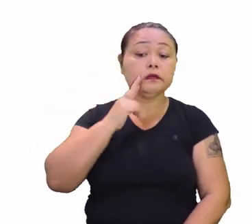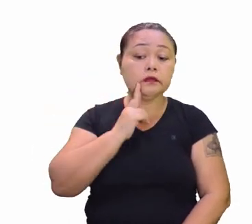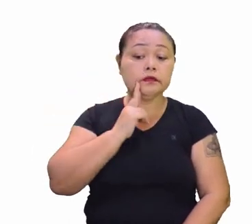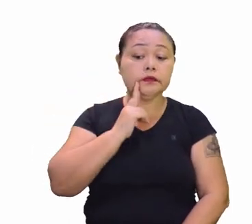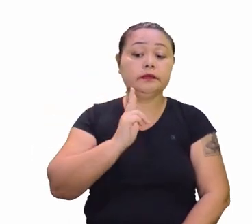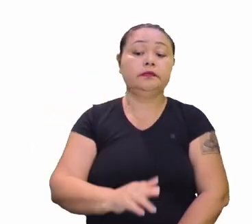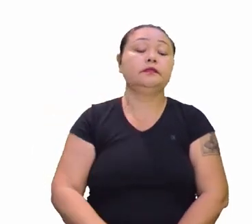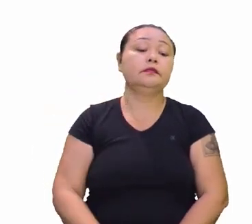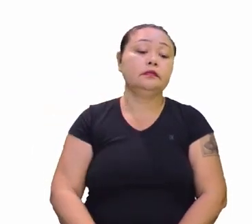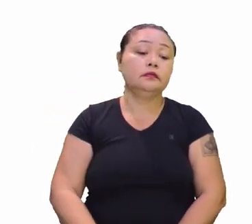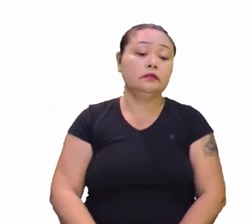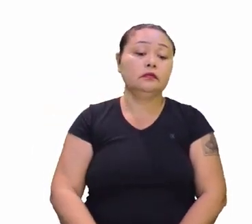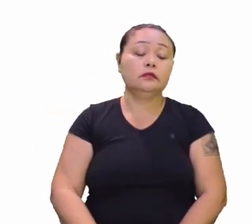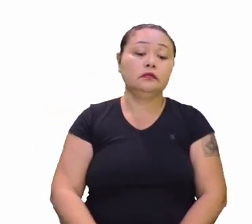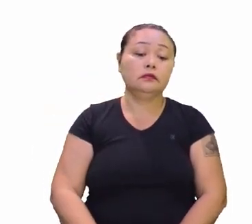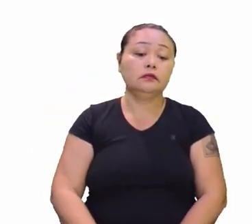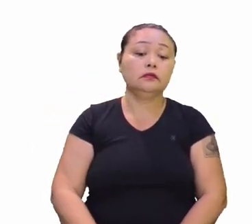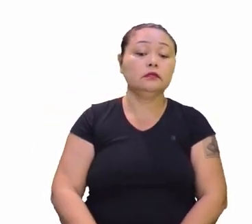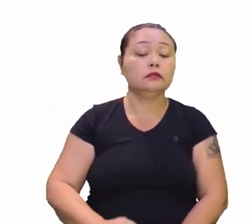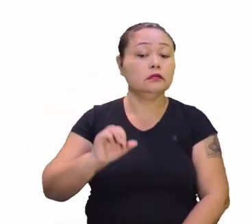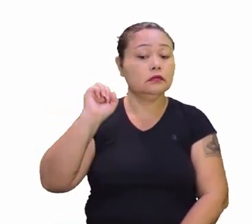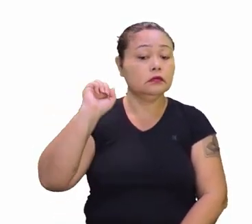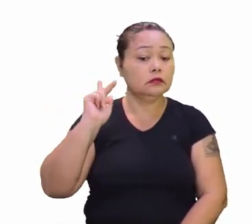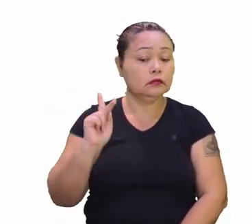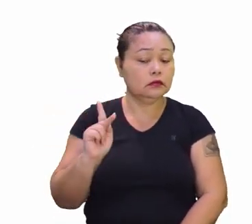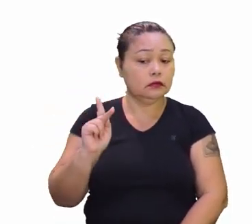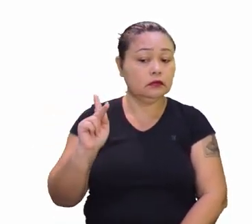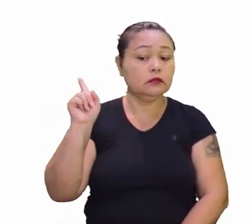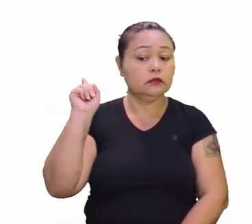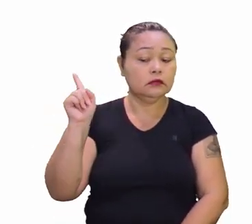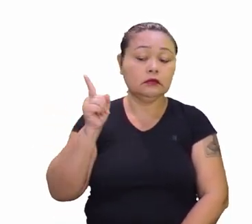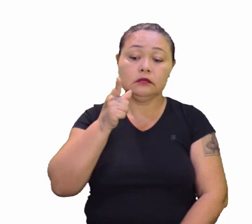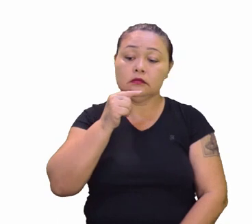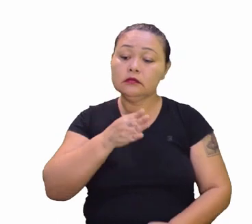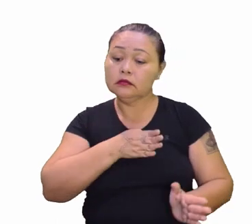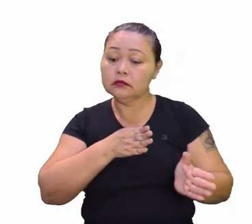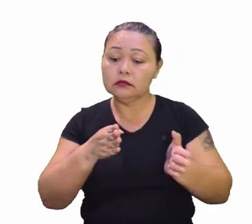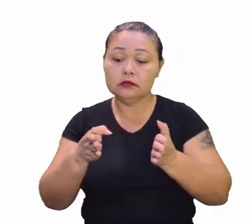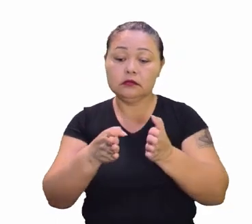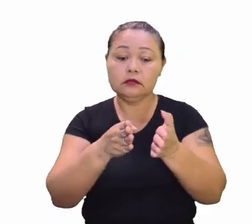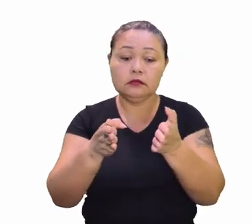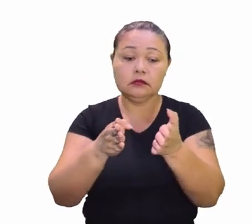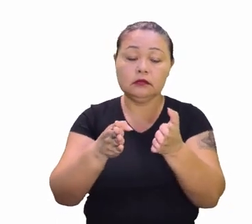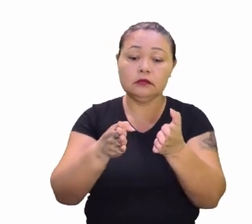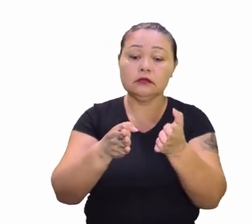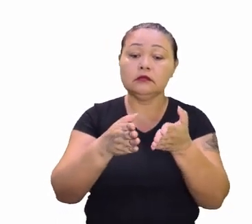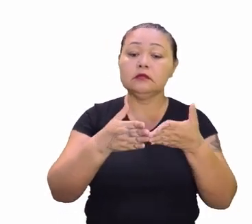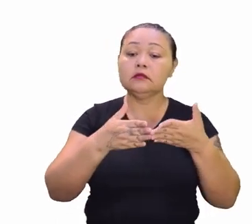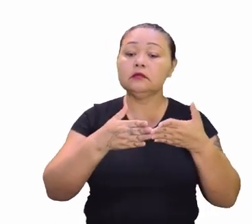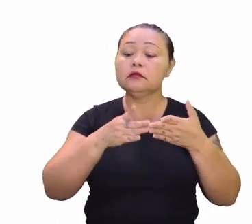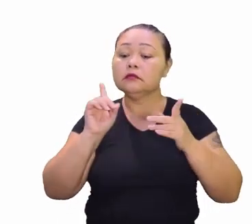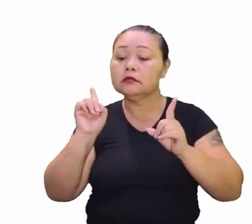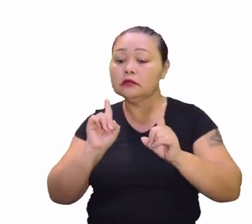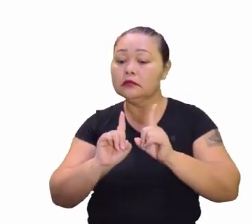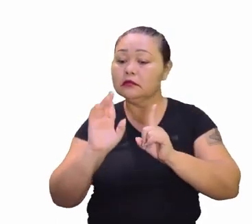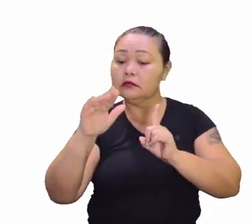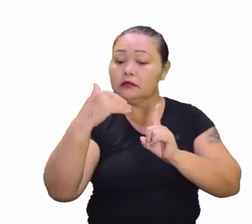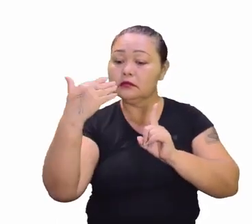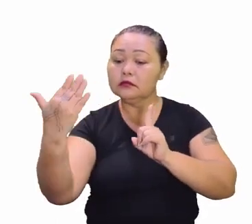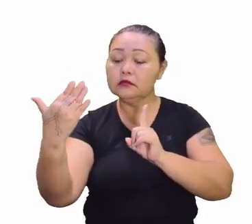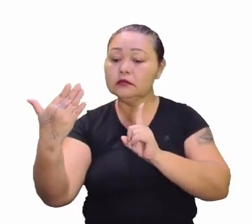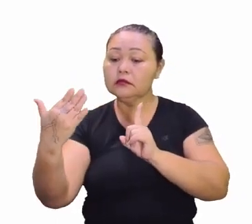Cândido Rondon. Ok? Nesse rio foi feito expedições